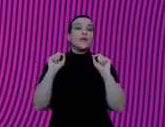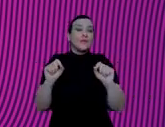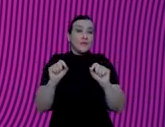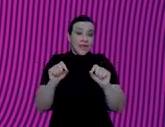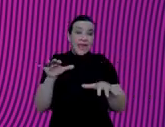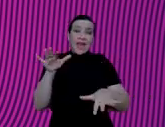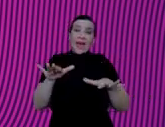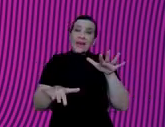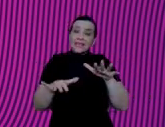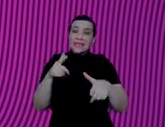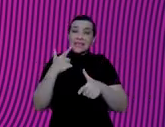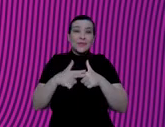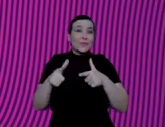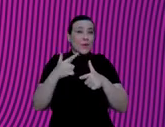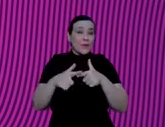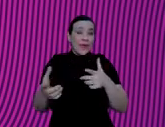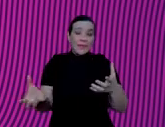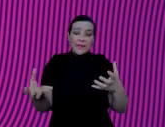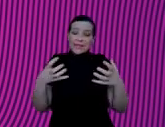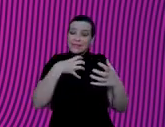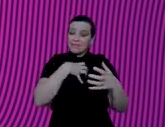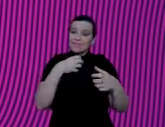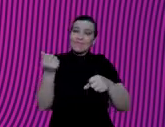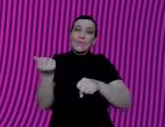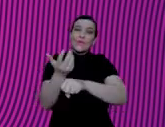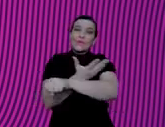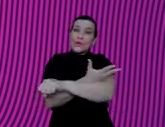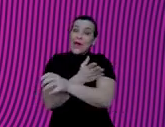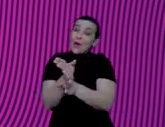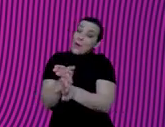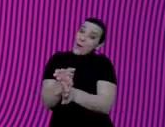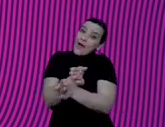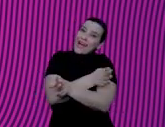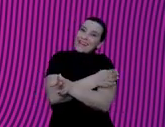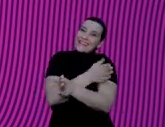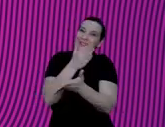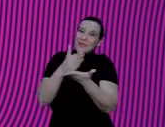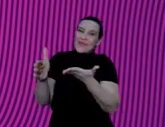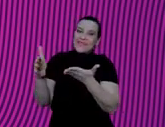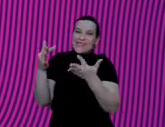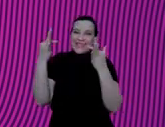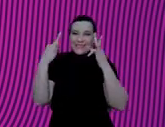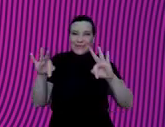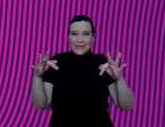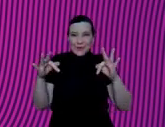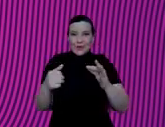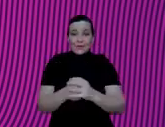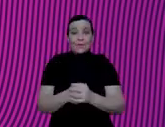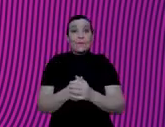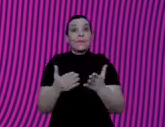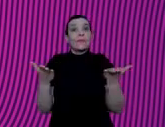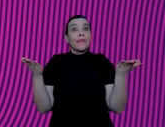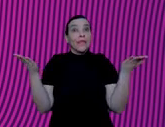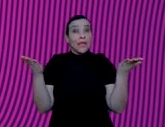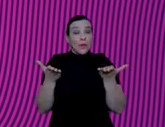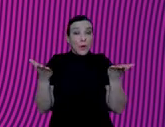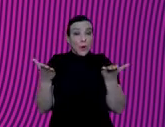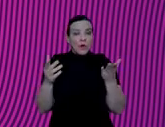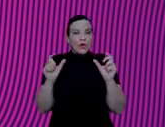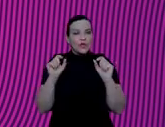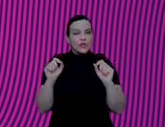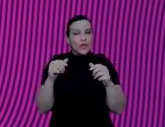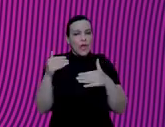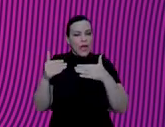prévia, antes da fase de dor, né? Então, assim, hoje a gente começa a compreender a enxaqueca como uma doença